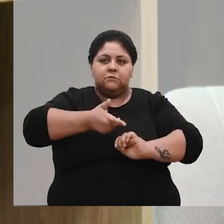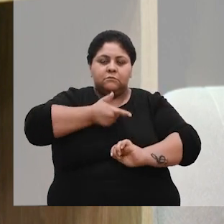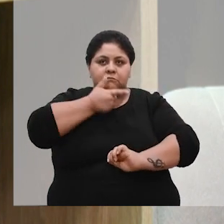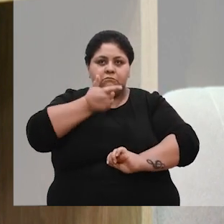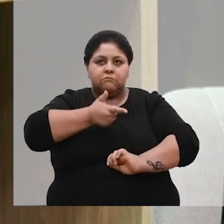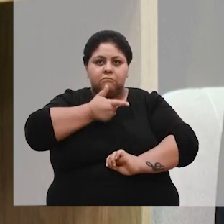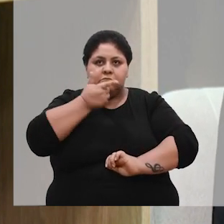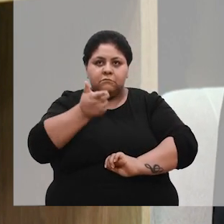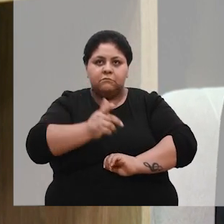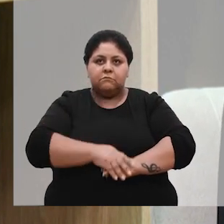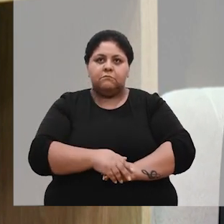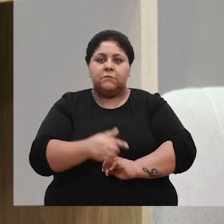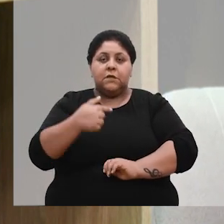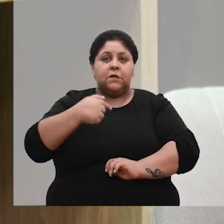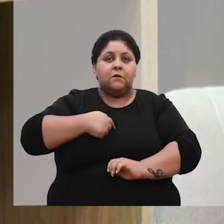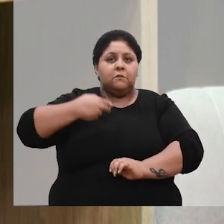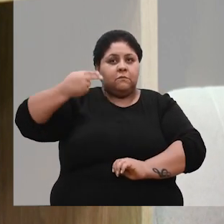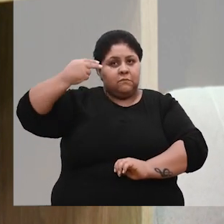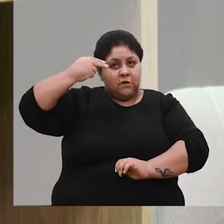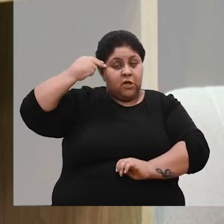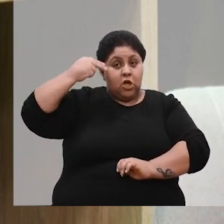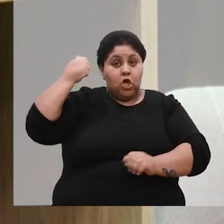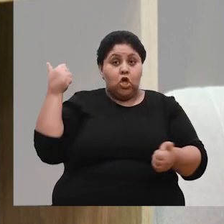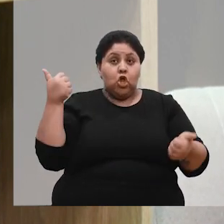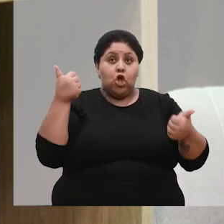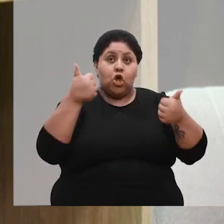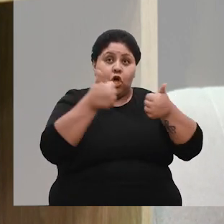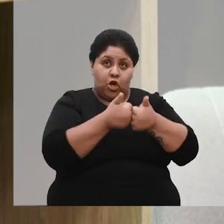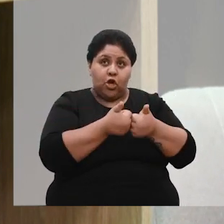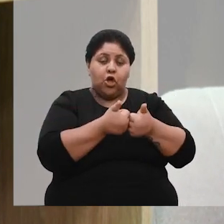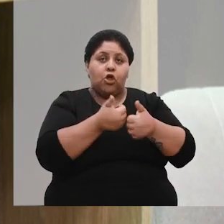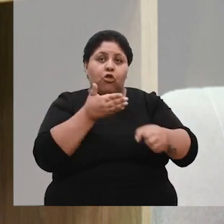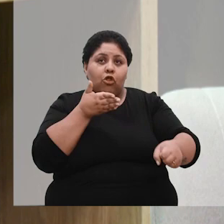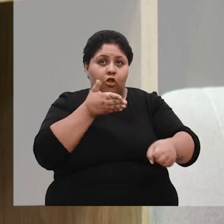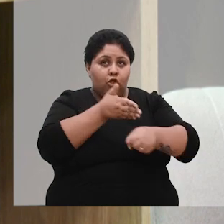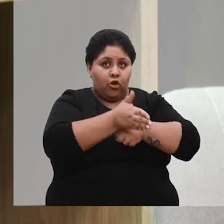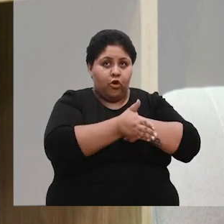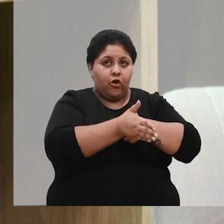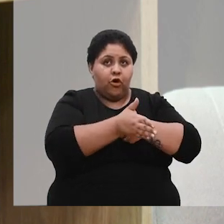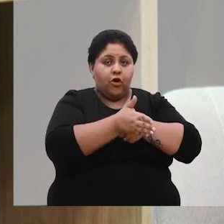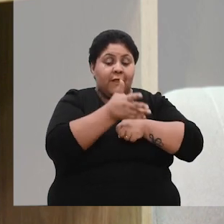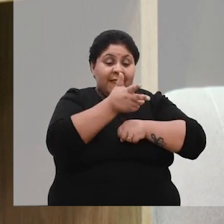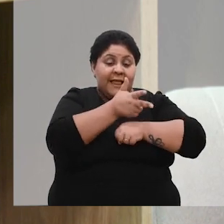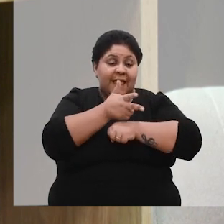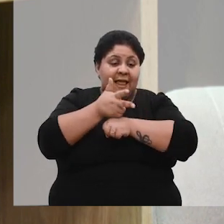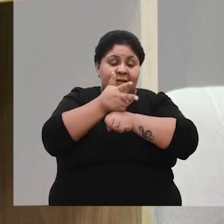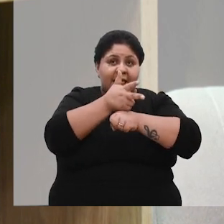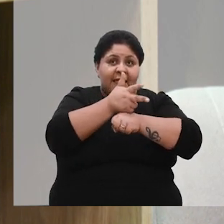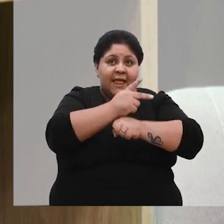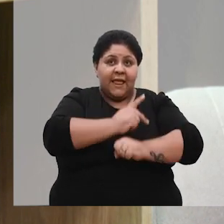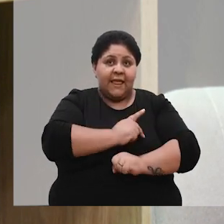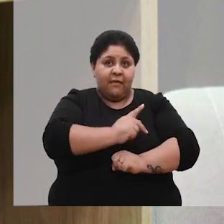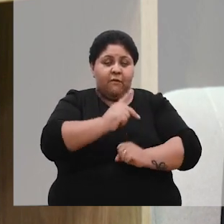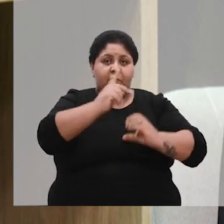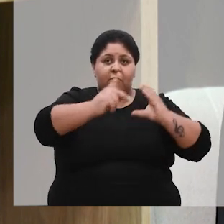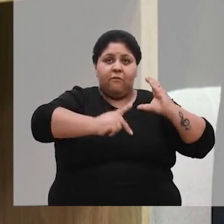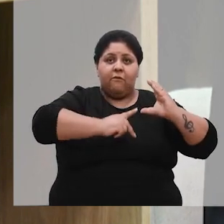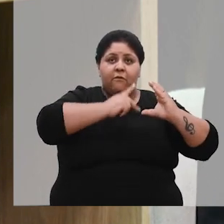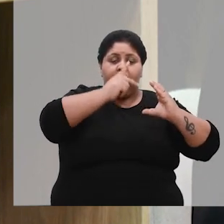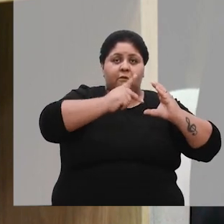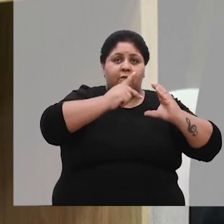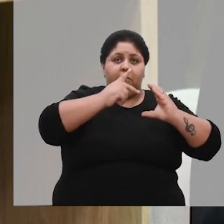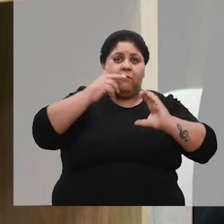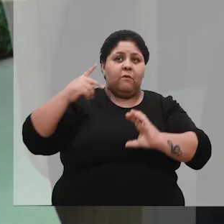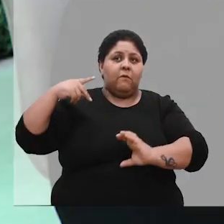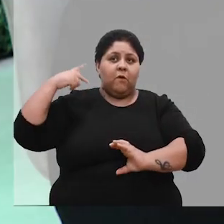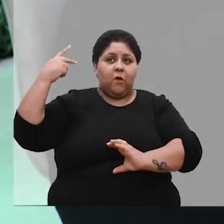necessário falar sobre. Eu sou Rafaela Daros e está aqui comigo hoje, participando deste videocast, a presidente da